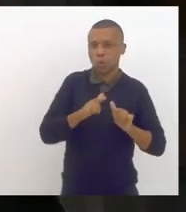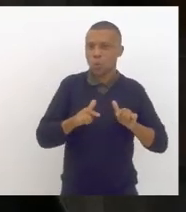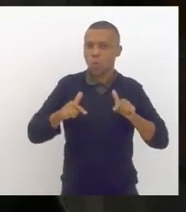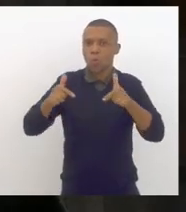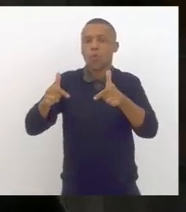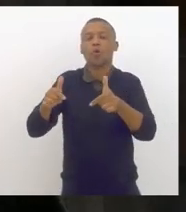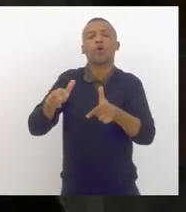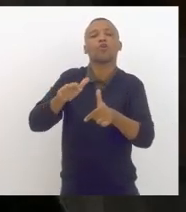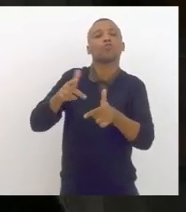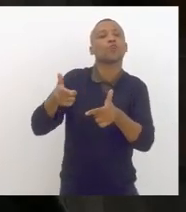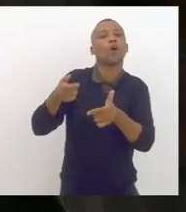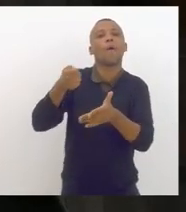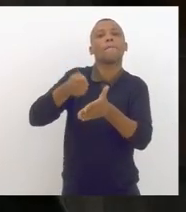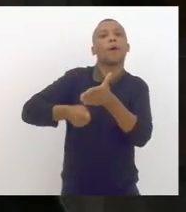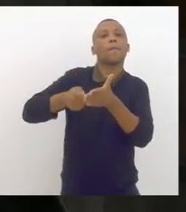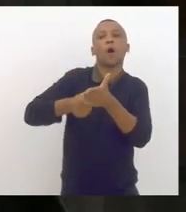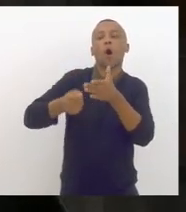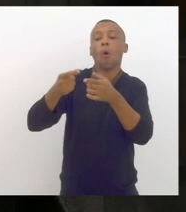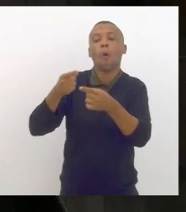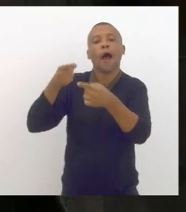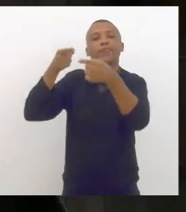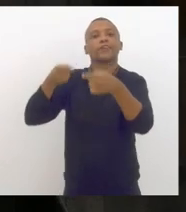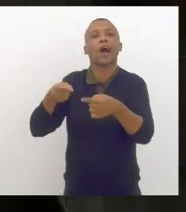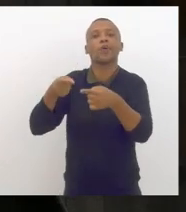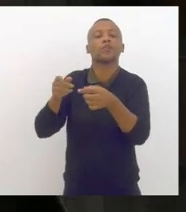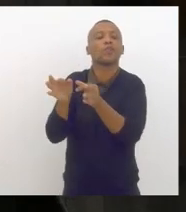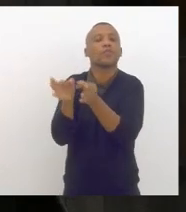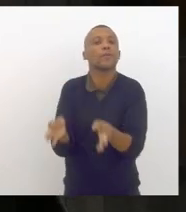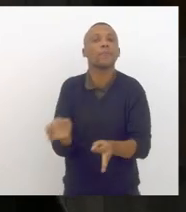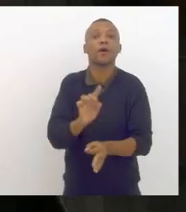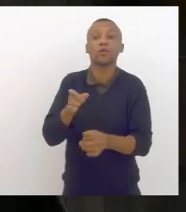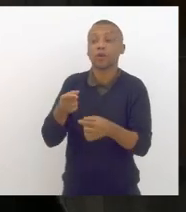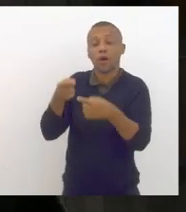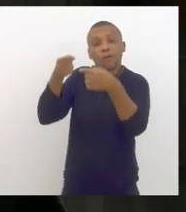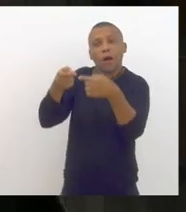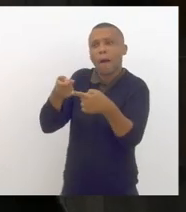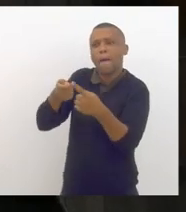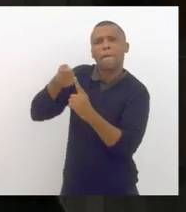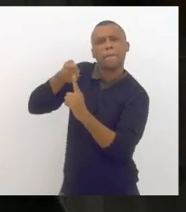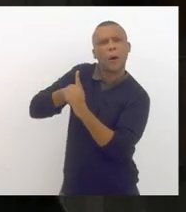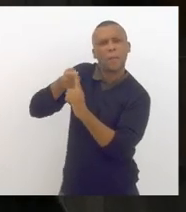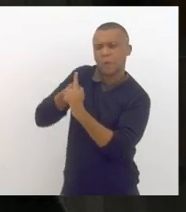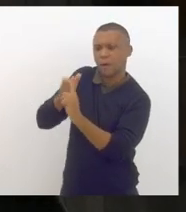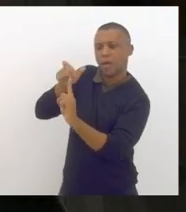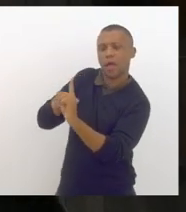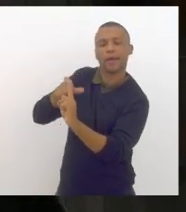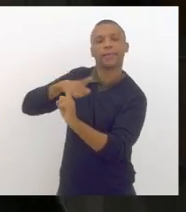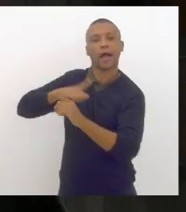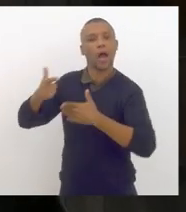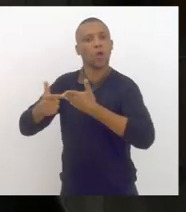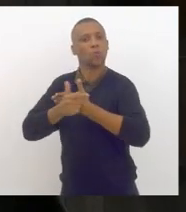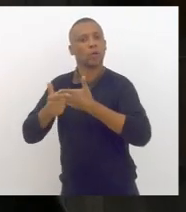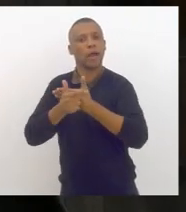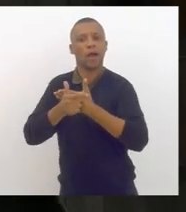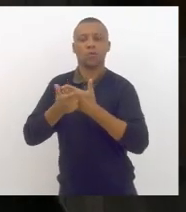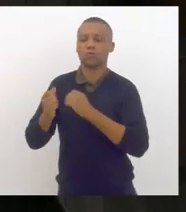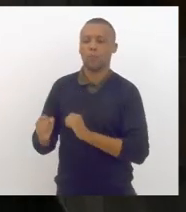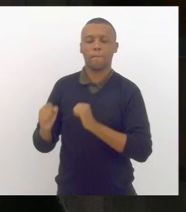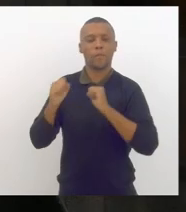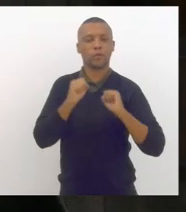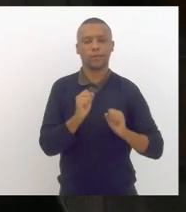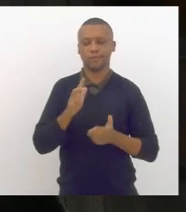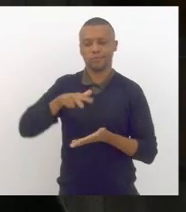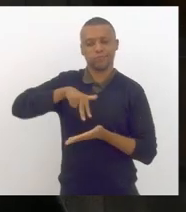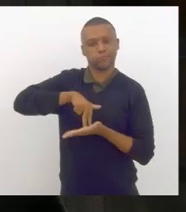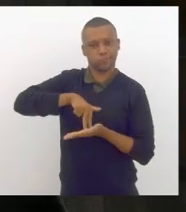não estão enfrentando o adversário qualquer estão enfrentando alguém que está no Exercício né de um lugar de poder